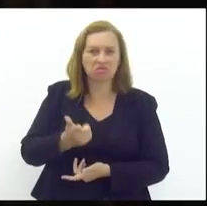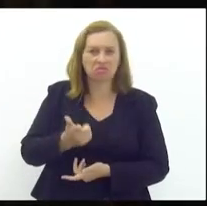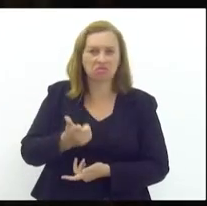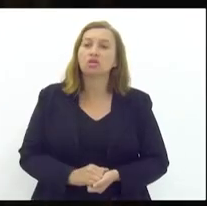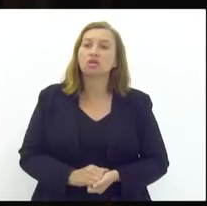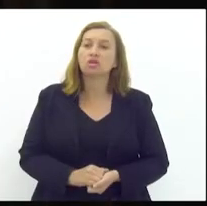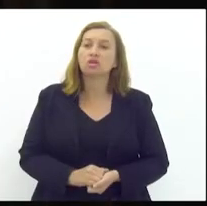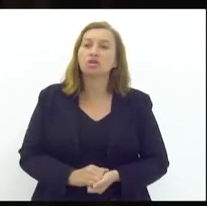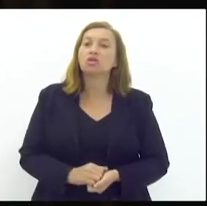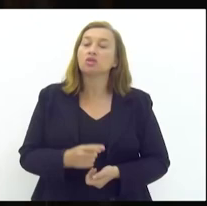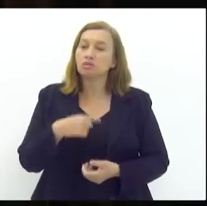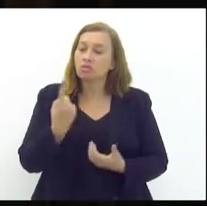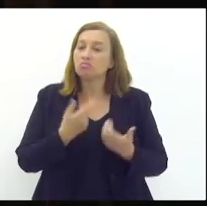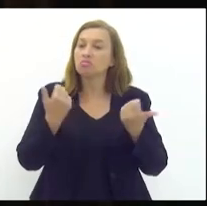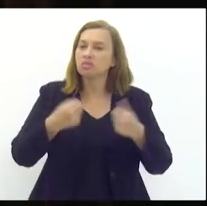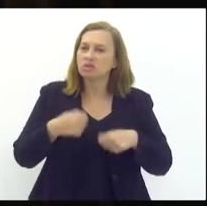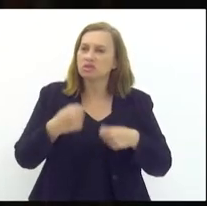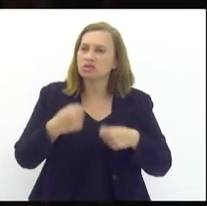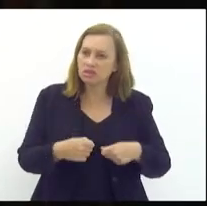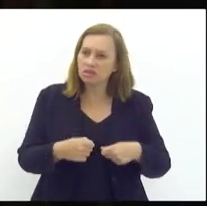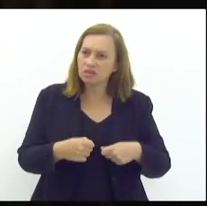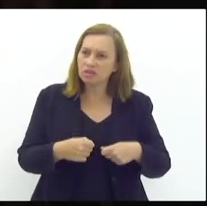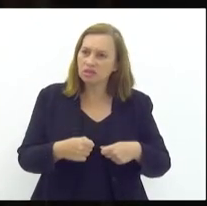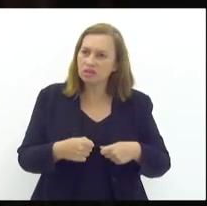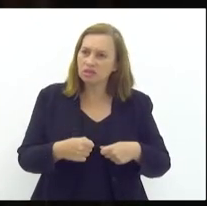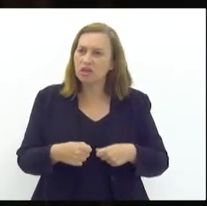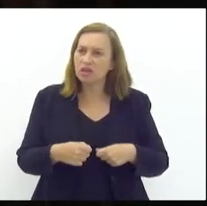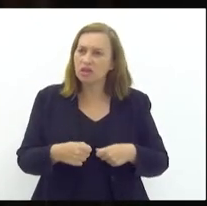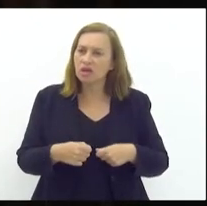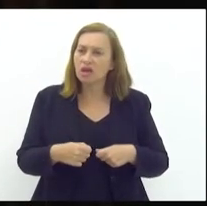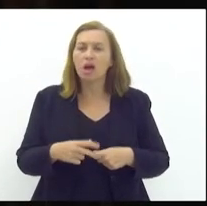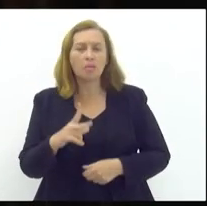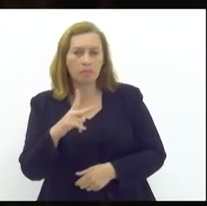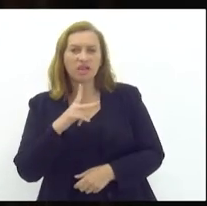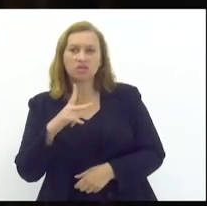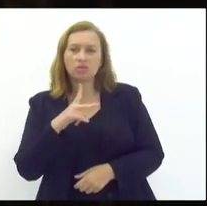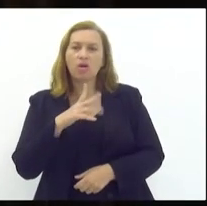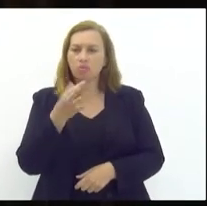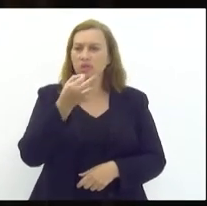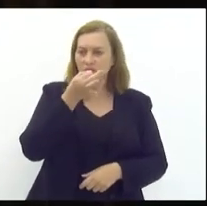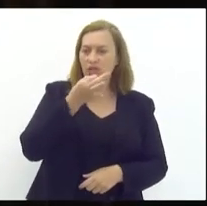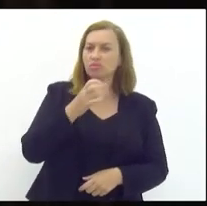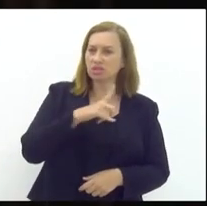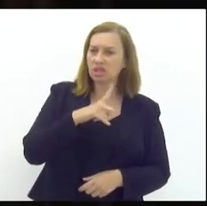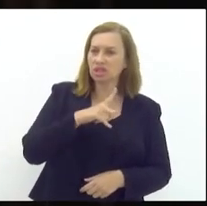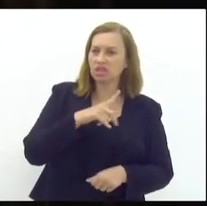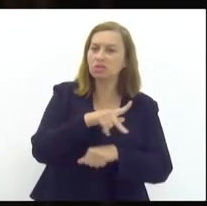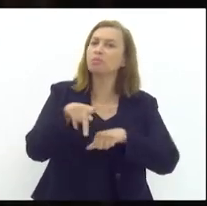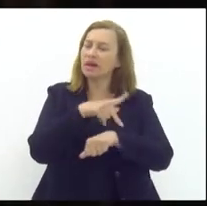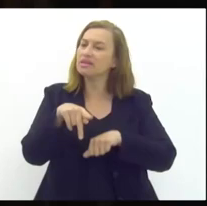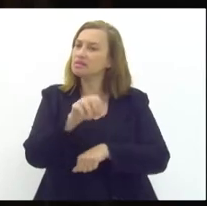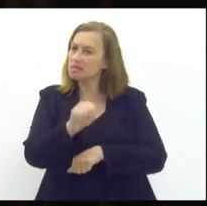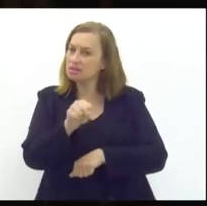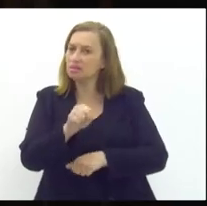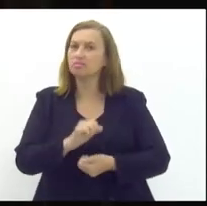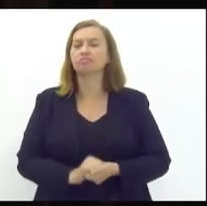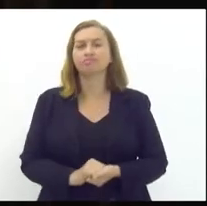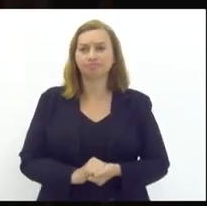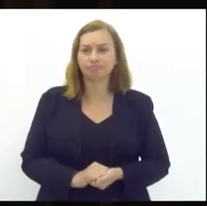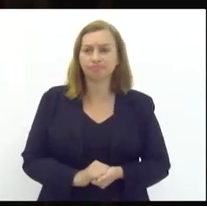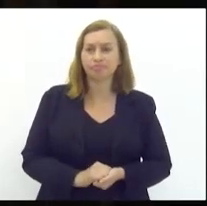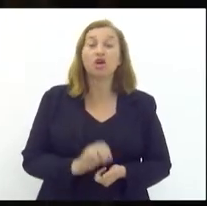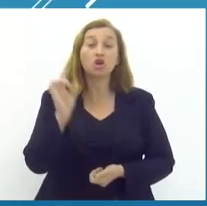sobre ponto personalíssimo nós o corporativistas sobre país isso sim e aí